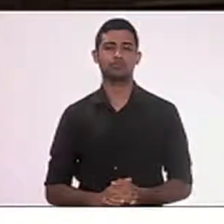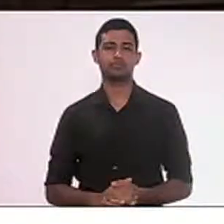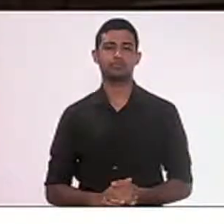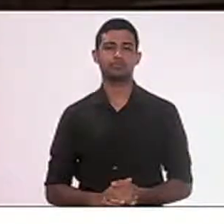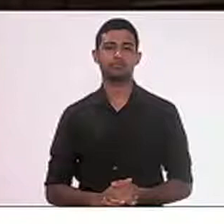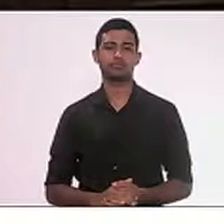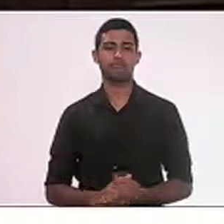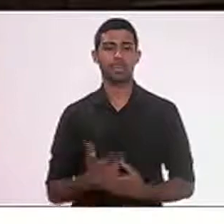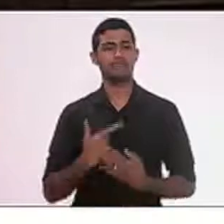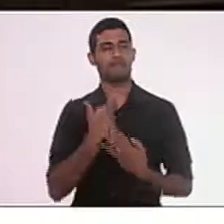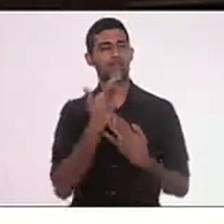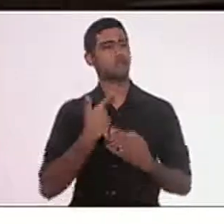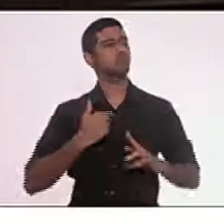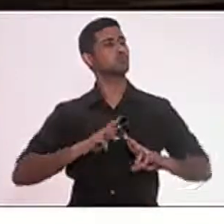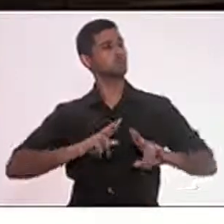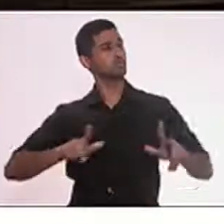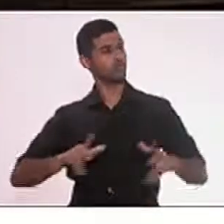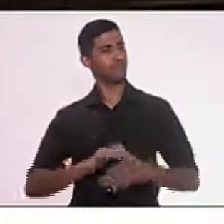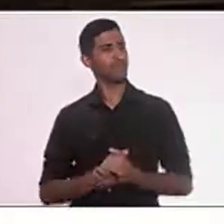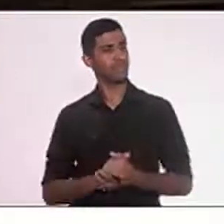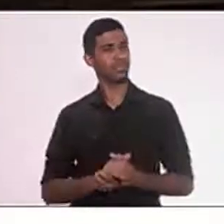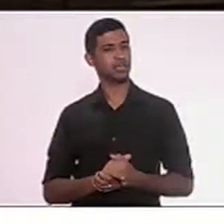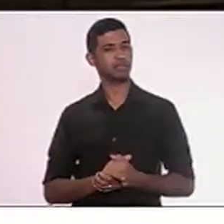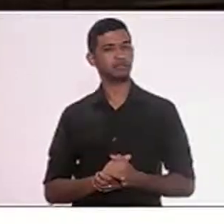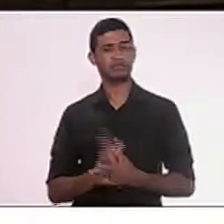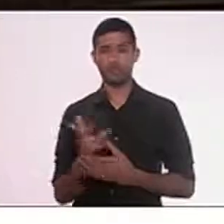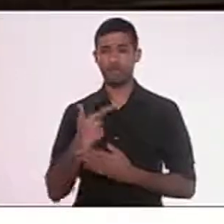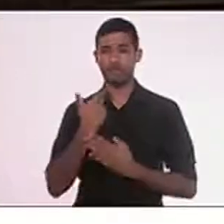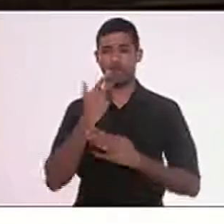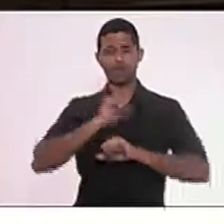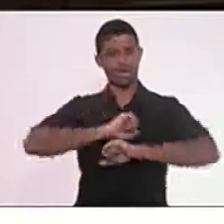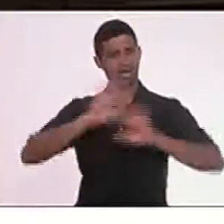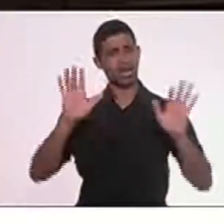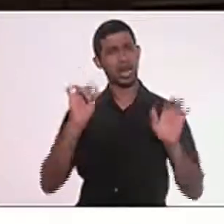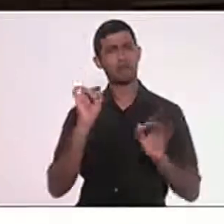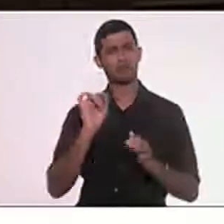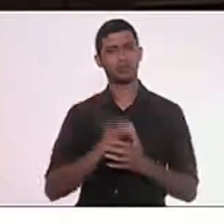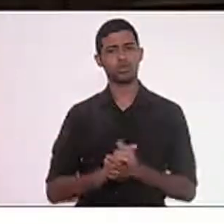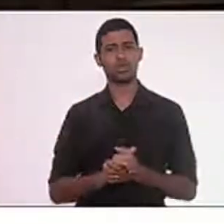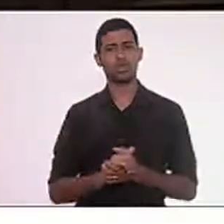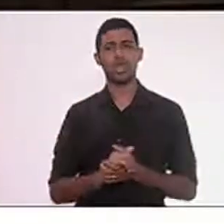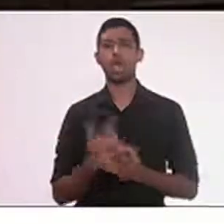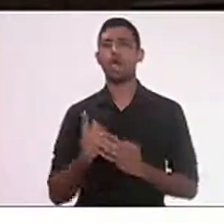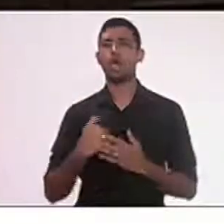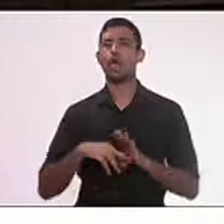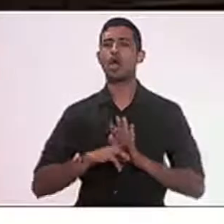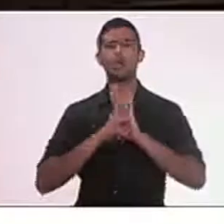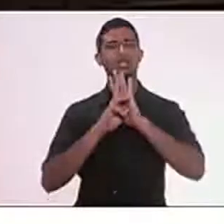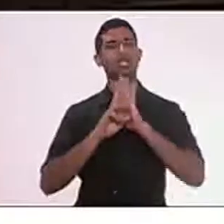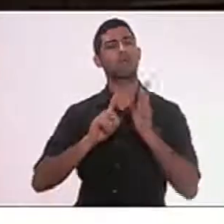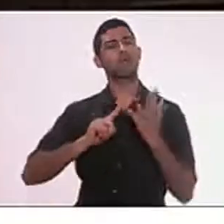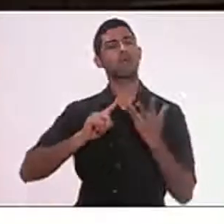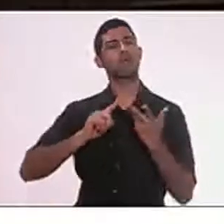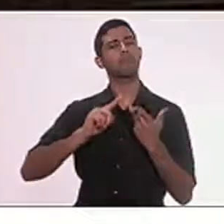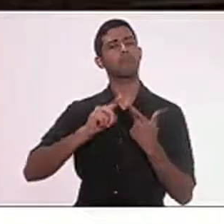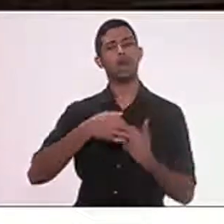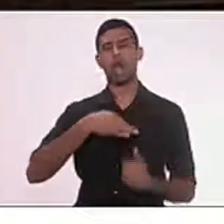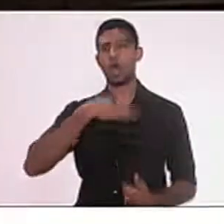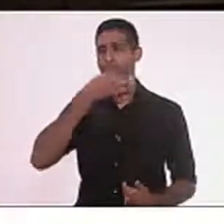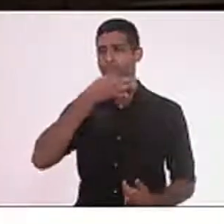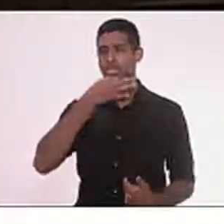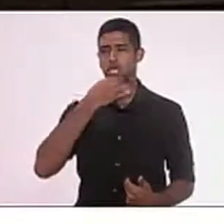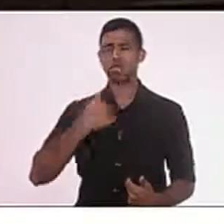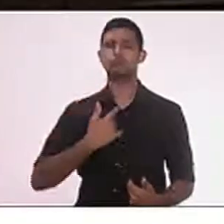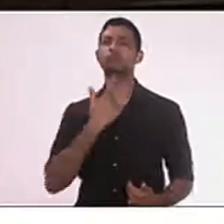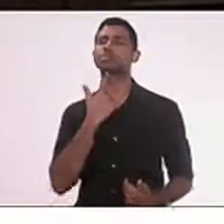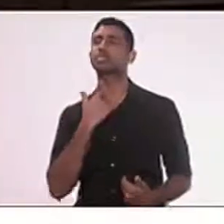um diferencial que, segundo ele, havia, e muito claramente, entre o que ele representava, do ponto de vista de suas